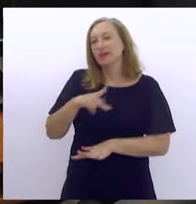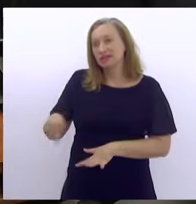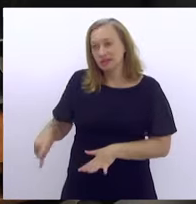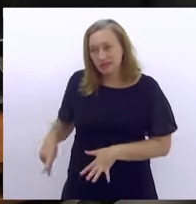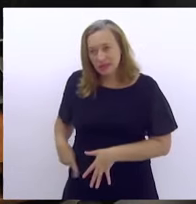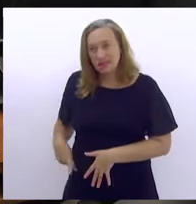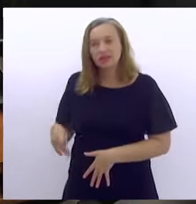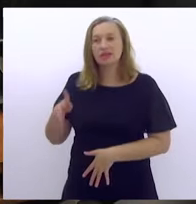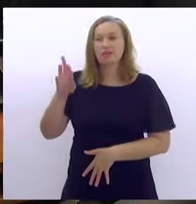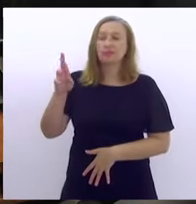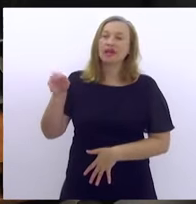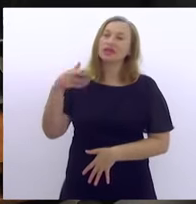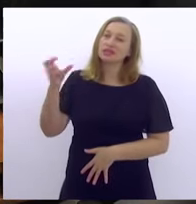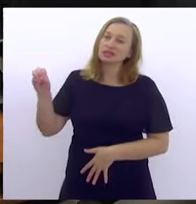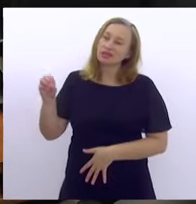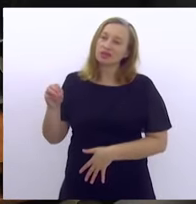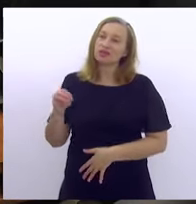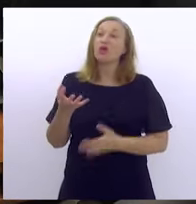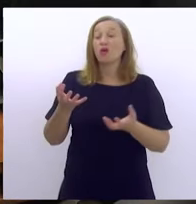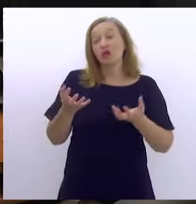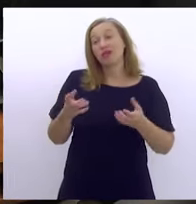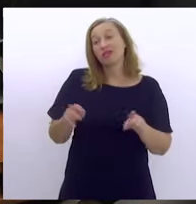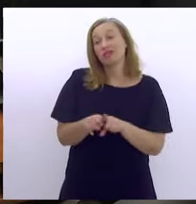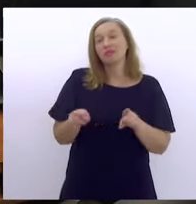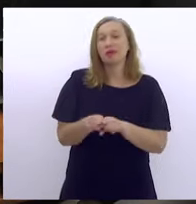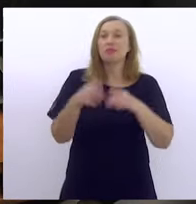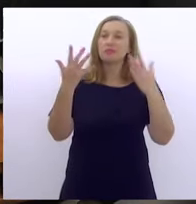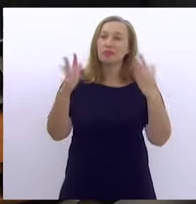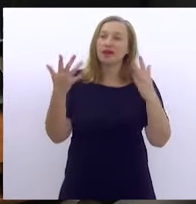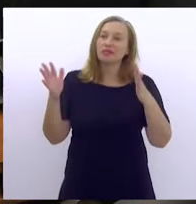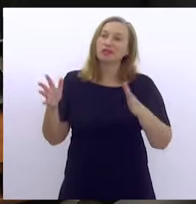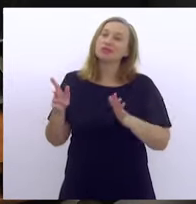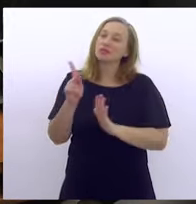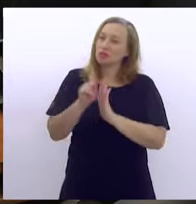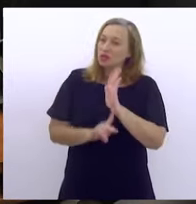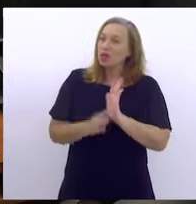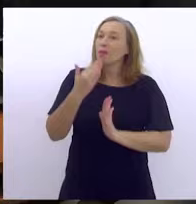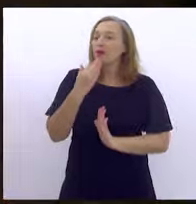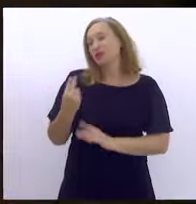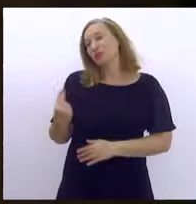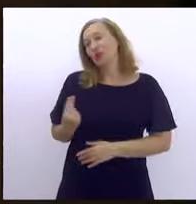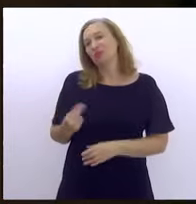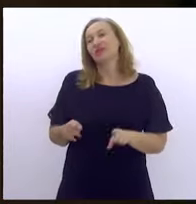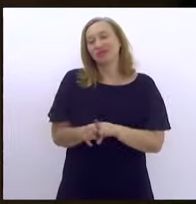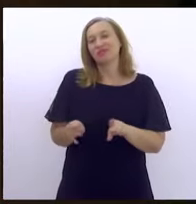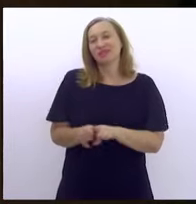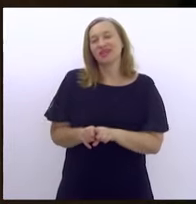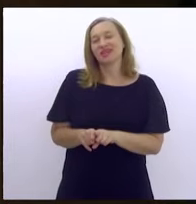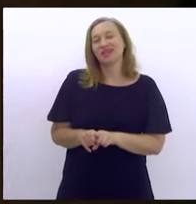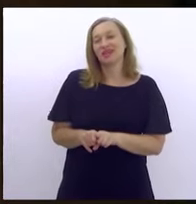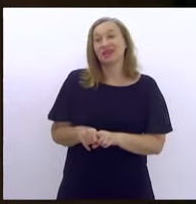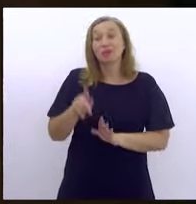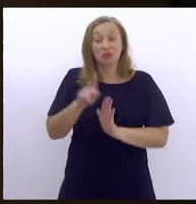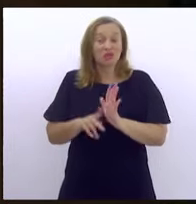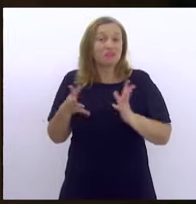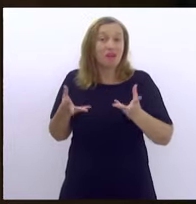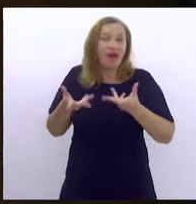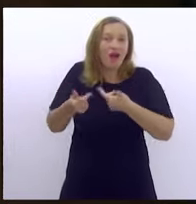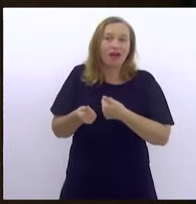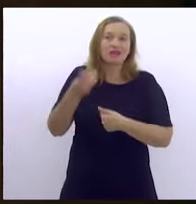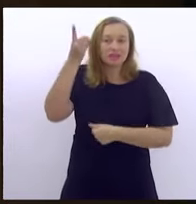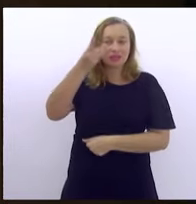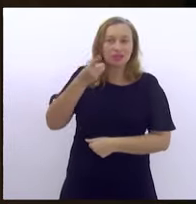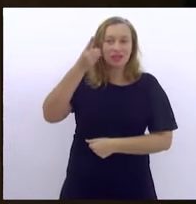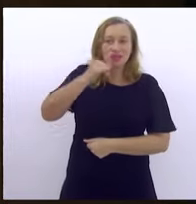Presidente Tia Ju, tá, eu também quero dar os parabéns aqui por esse projeto, pedir com a autoria também esse projeto maravilhoso, aí, nosso nobre